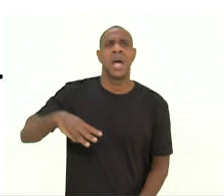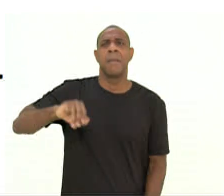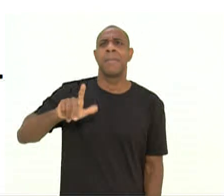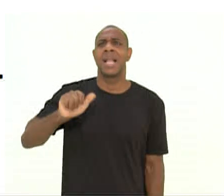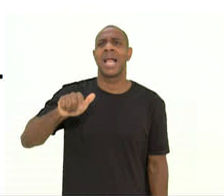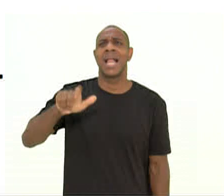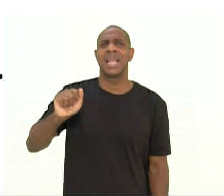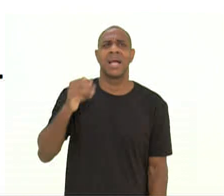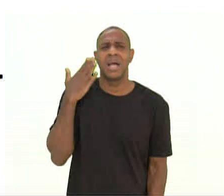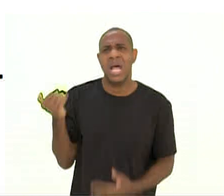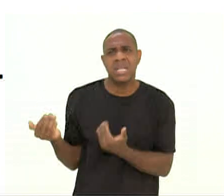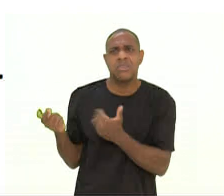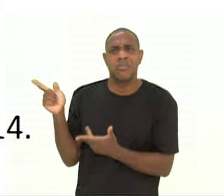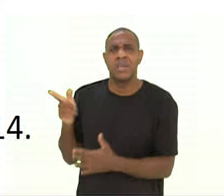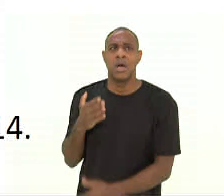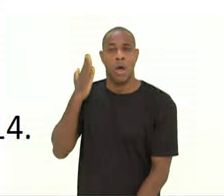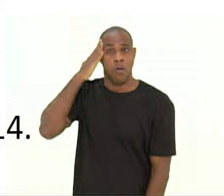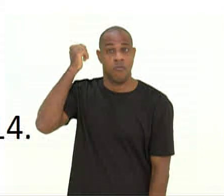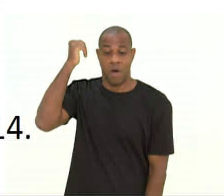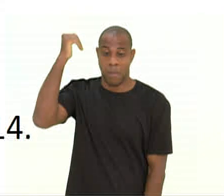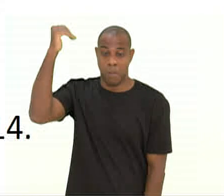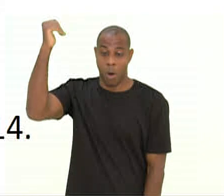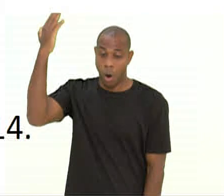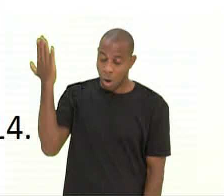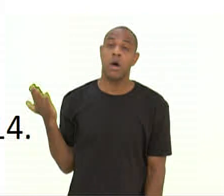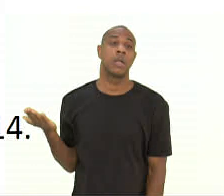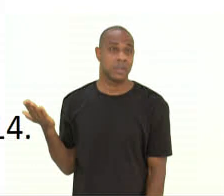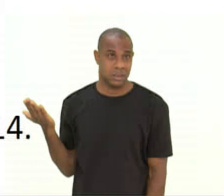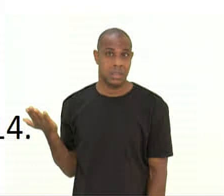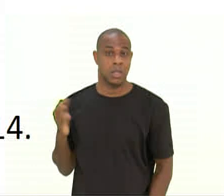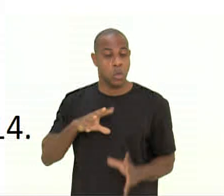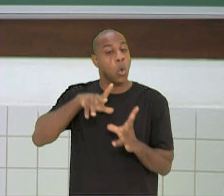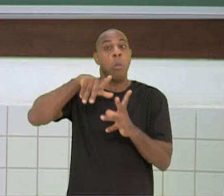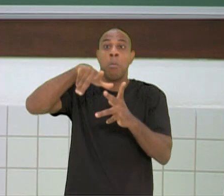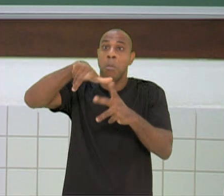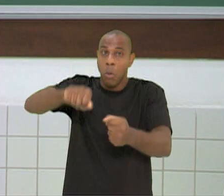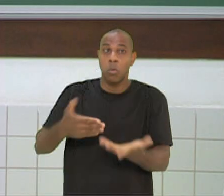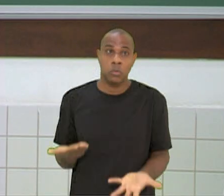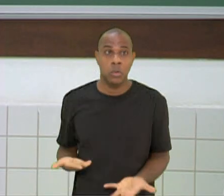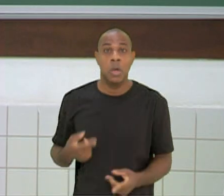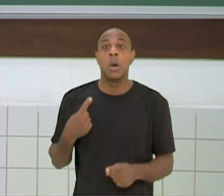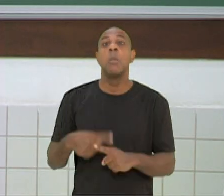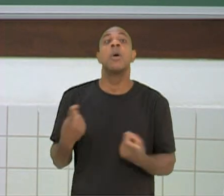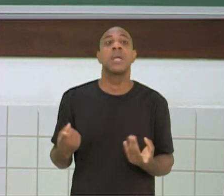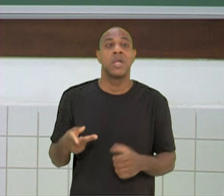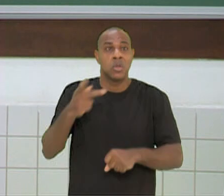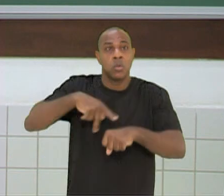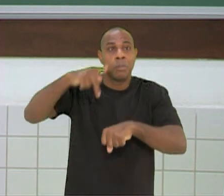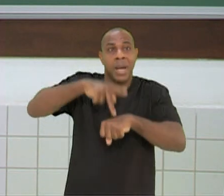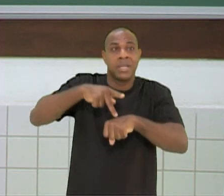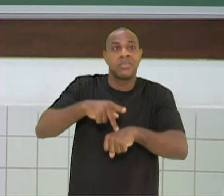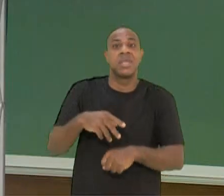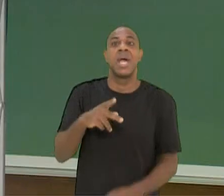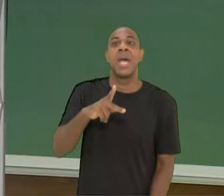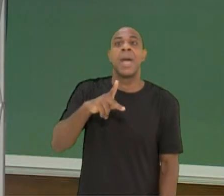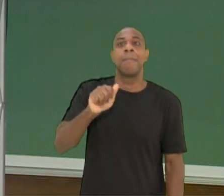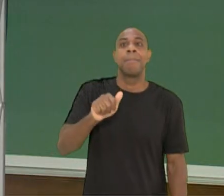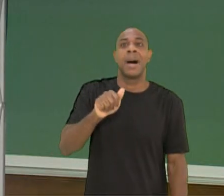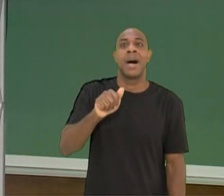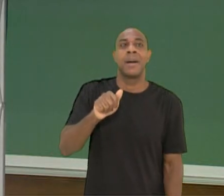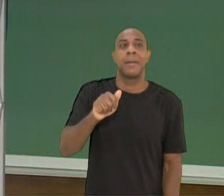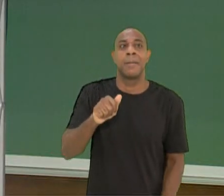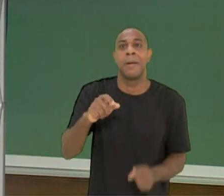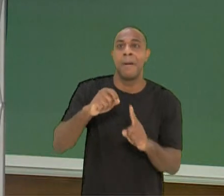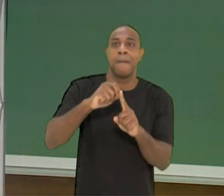Malala. Essa jovem ganhou notoriedade no mundo, então, a partir do seu país, do Paquistão, a partir lá do